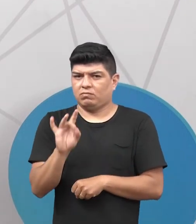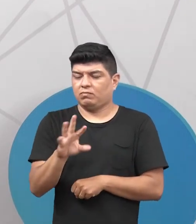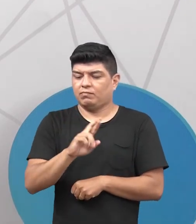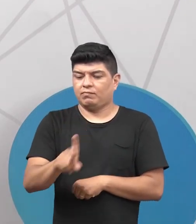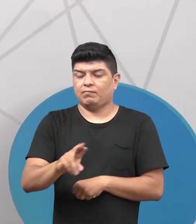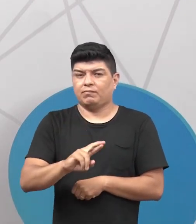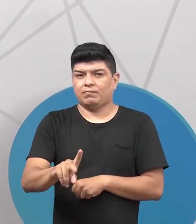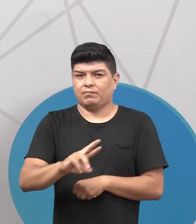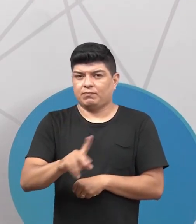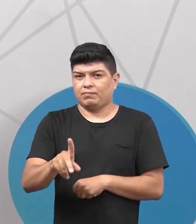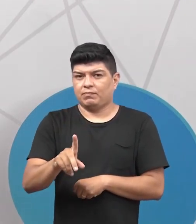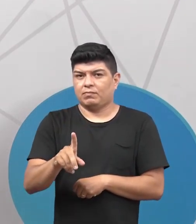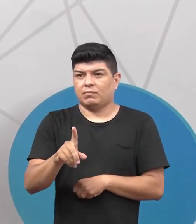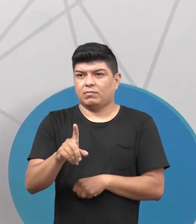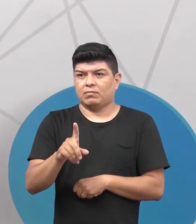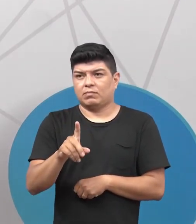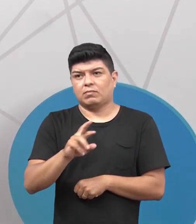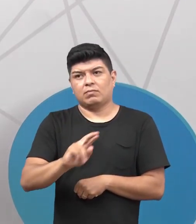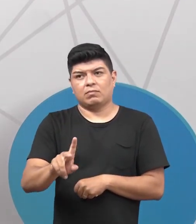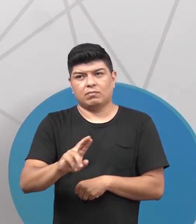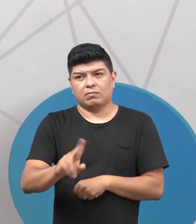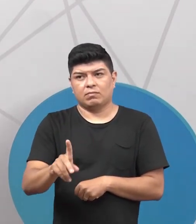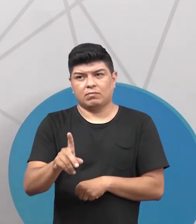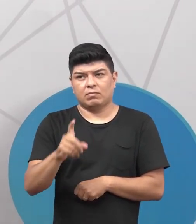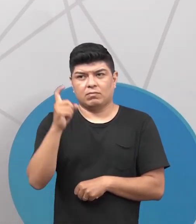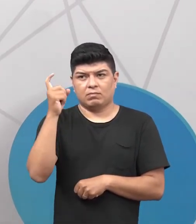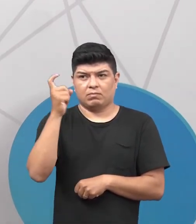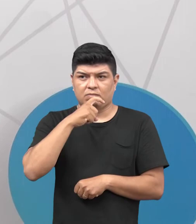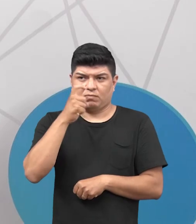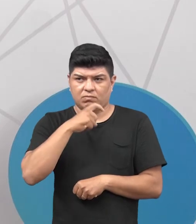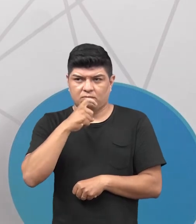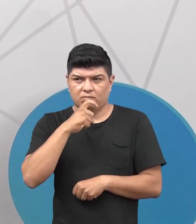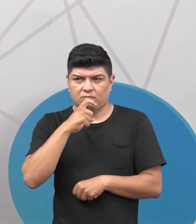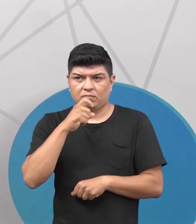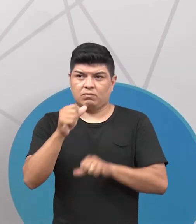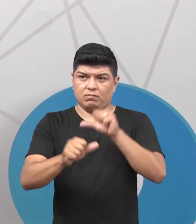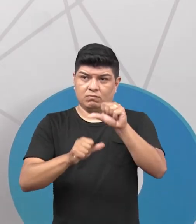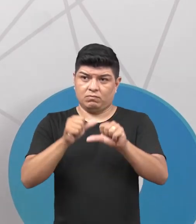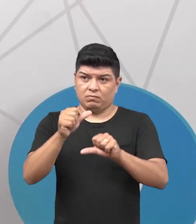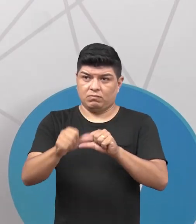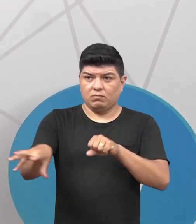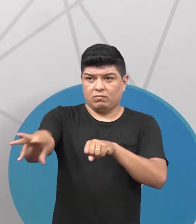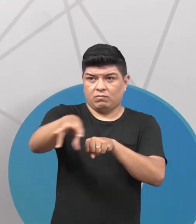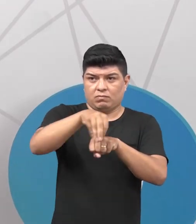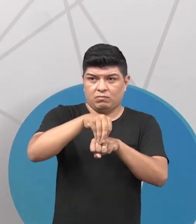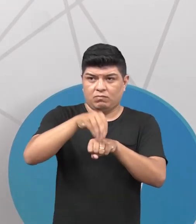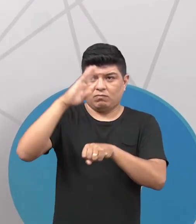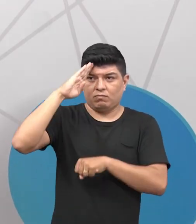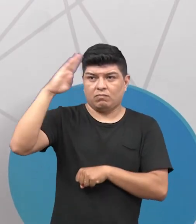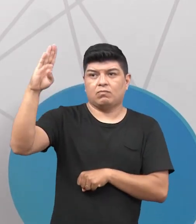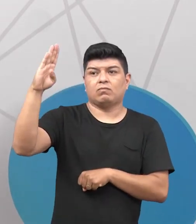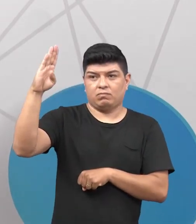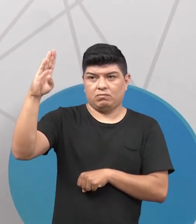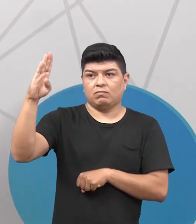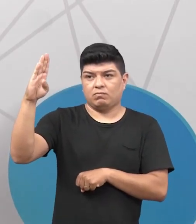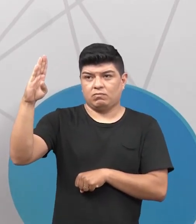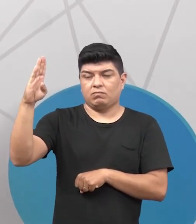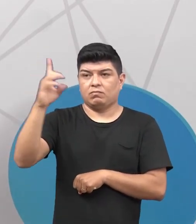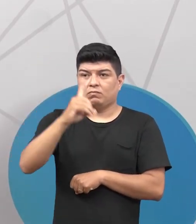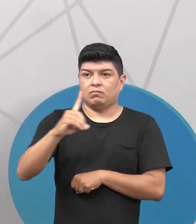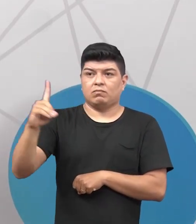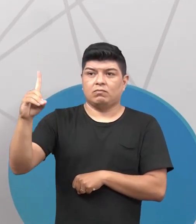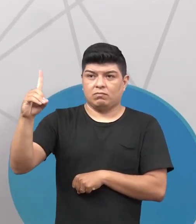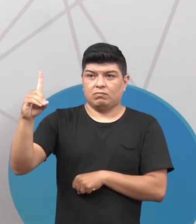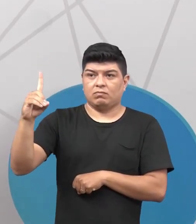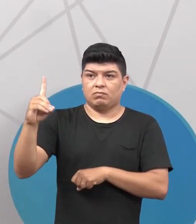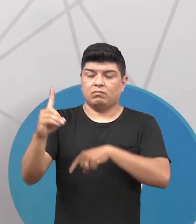de Sócrates não é assim tão acentuada, aonde ele possa atribuir o conhecimento como um fundamento divino, como fez